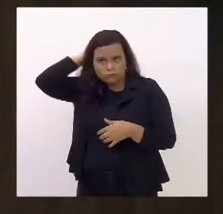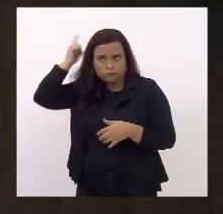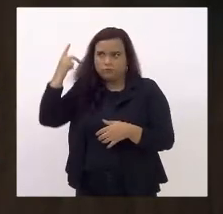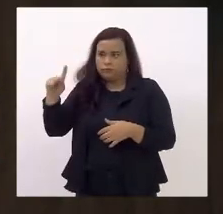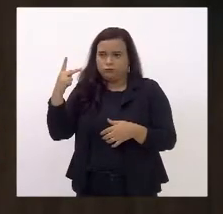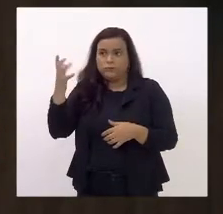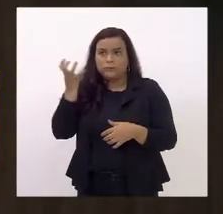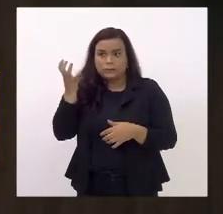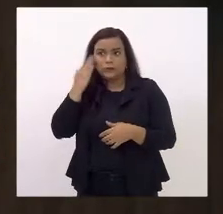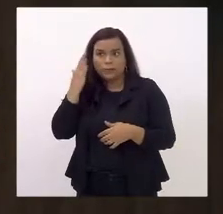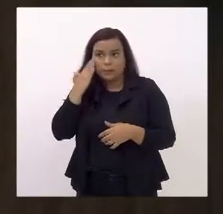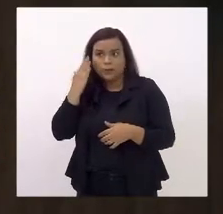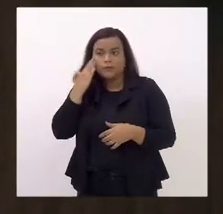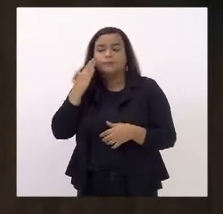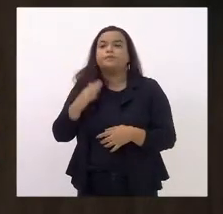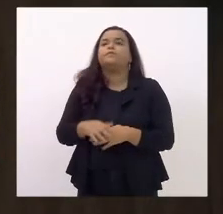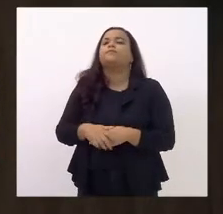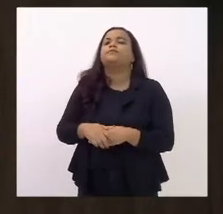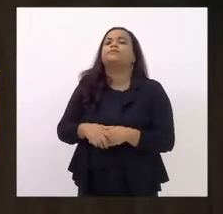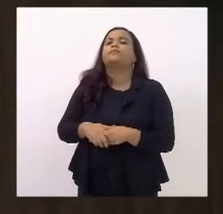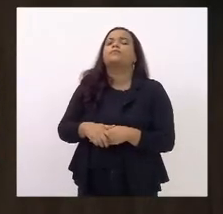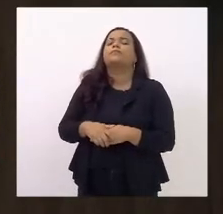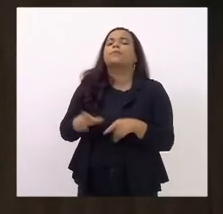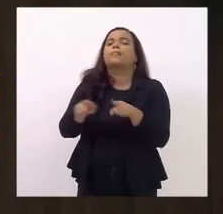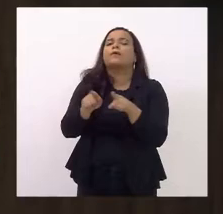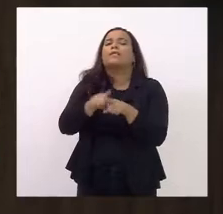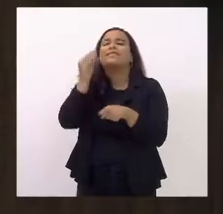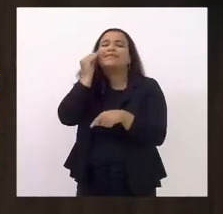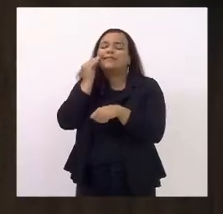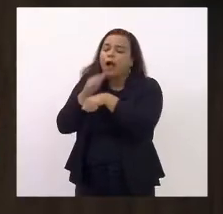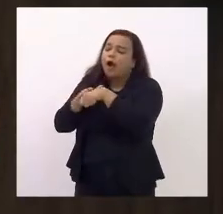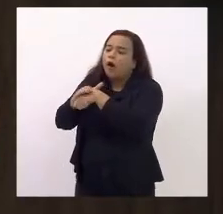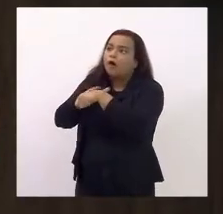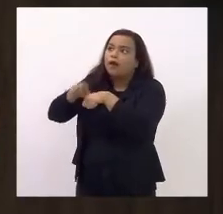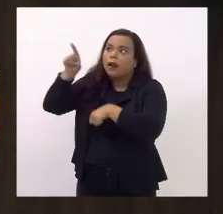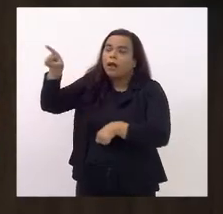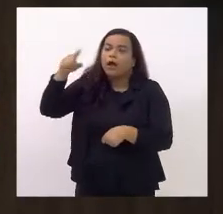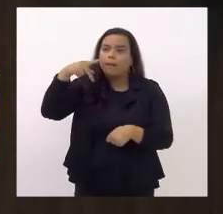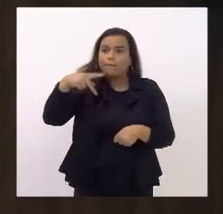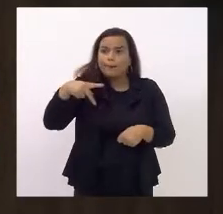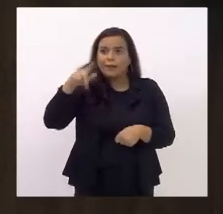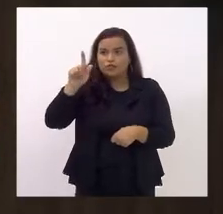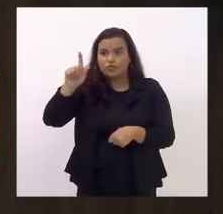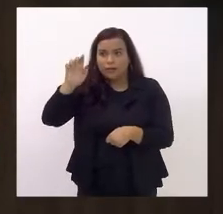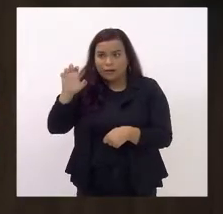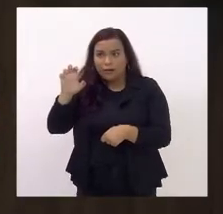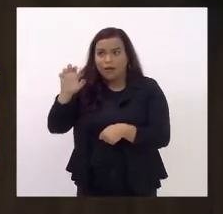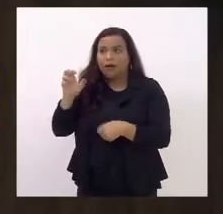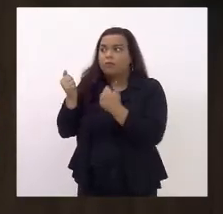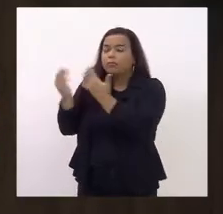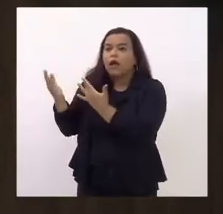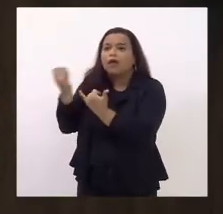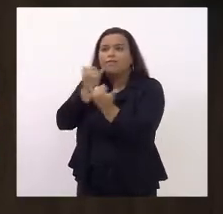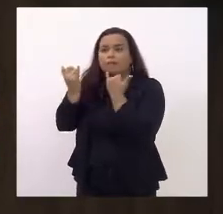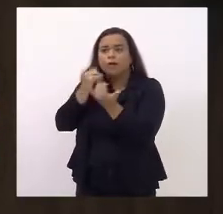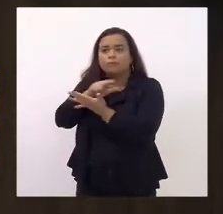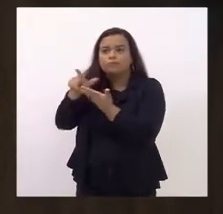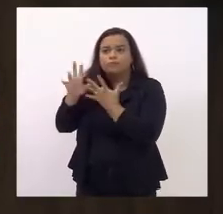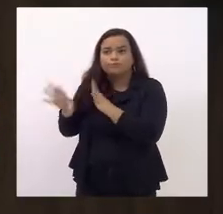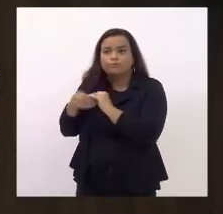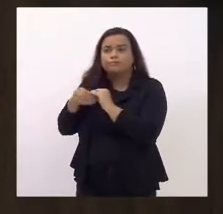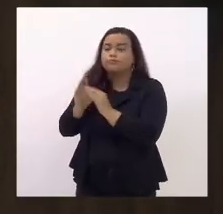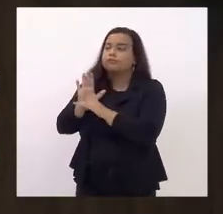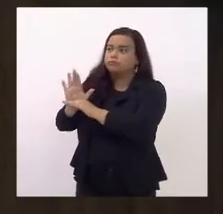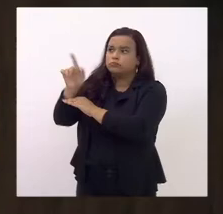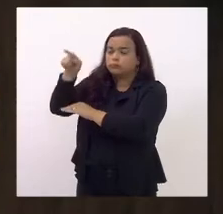gente tentar uma conversa com a PGE, para munir o presidente com mais informações e buscar a